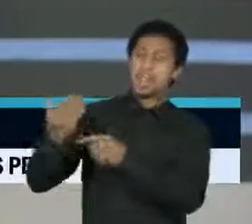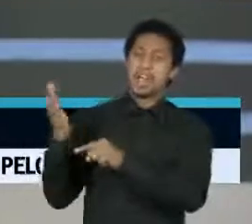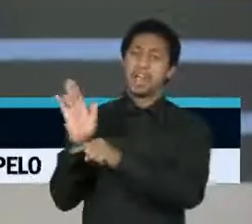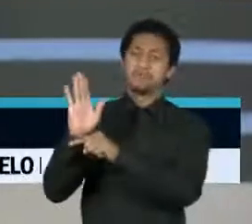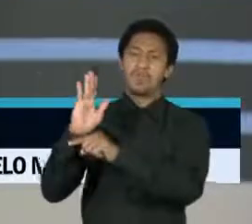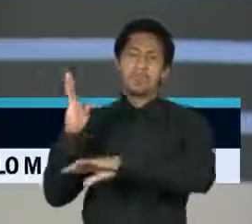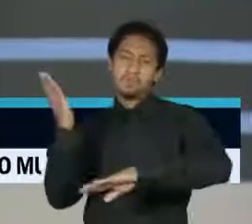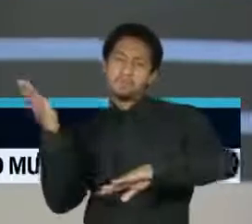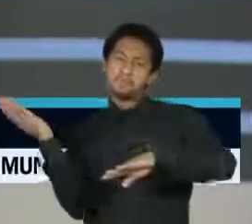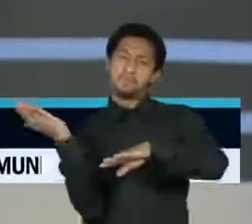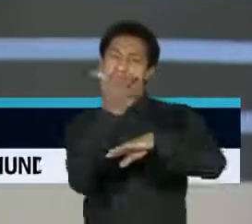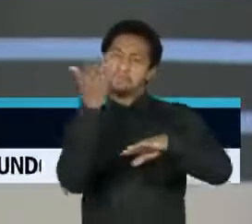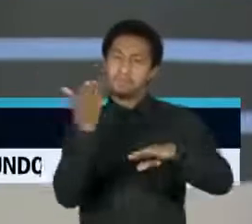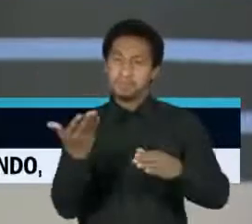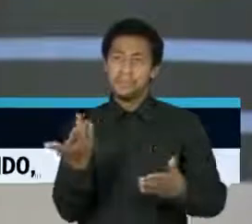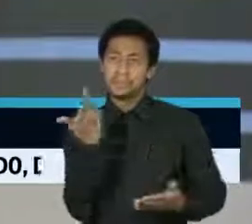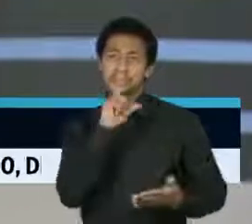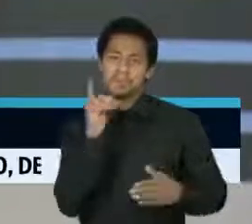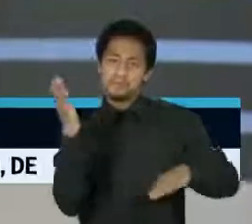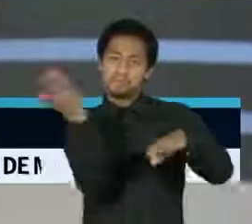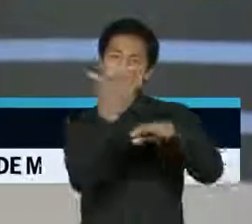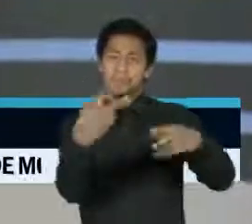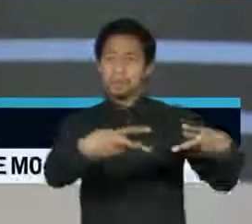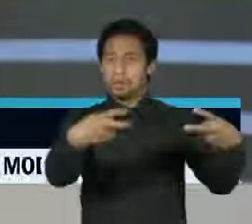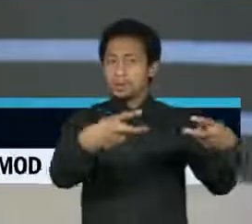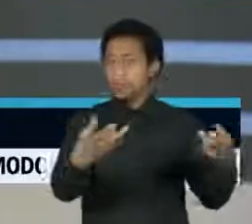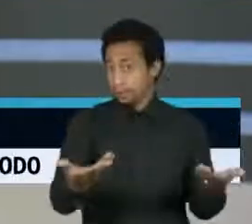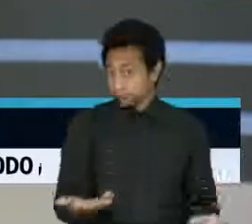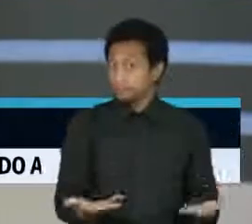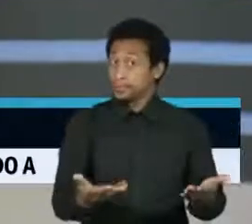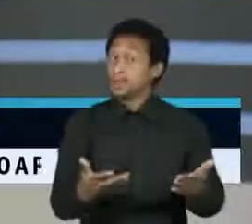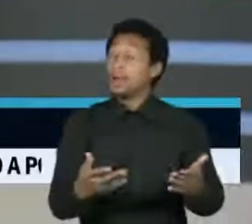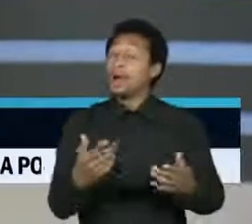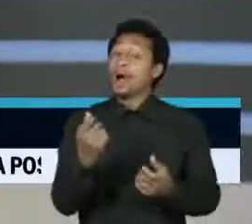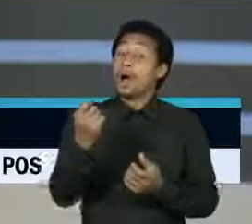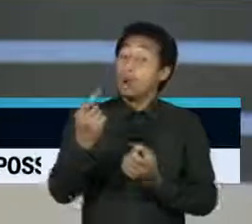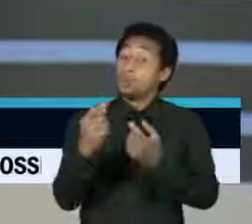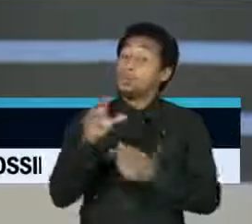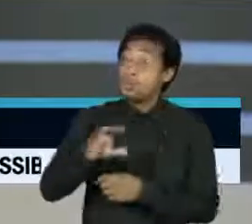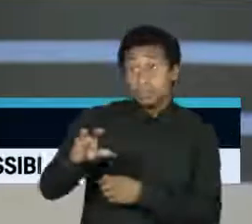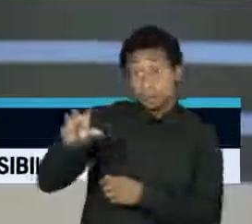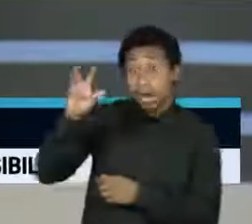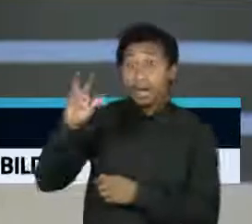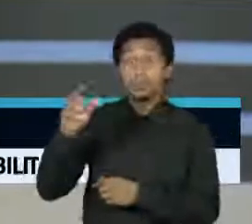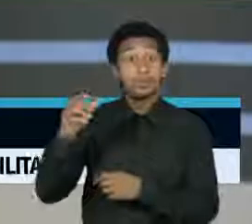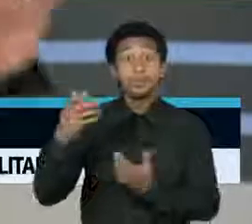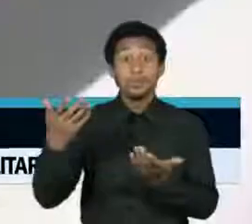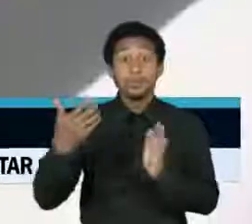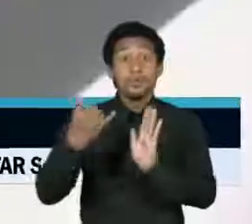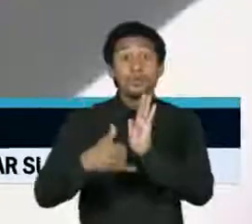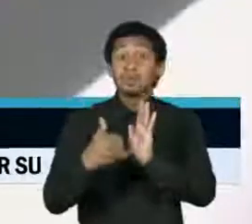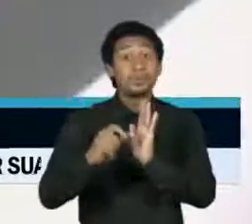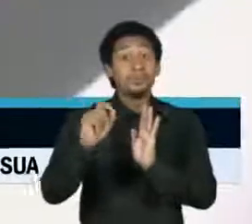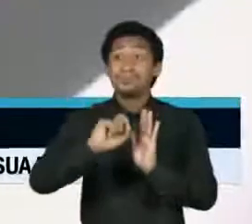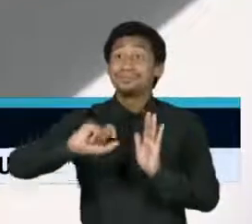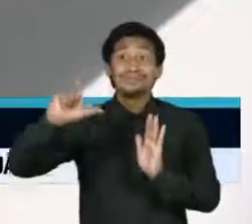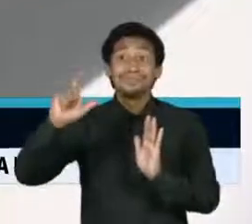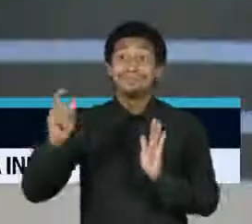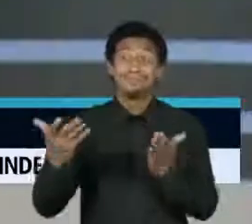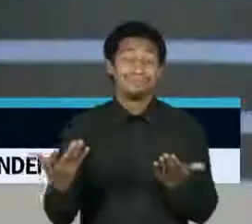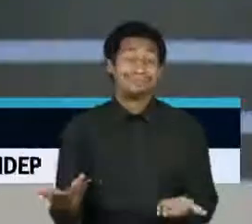pode criar um grande embrulho e inclusive que vai aumentar em alguns lugares eu concordo com ninguém mas o preço vai continuar